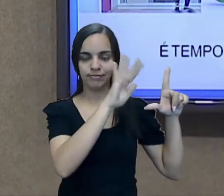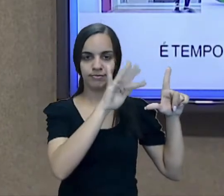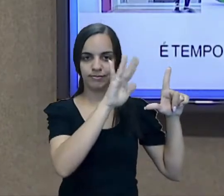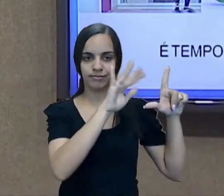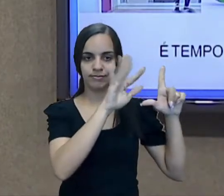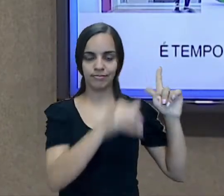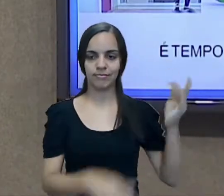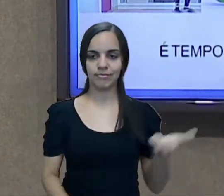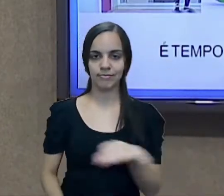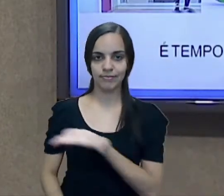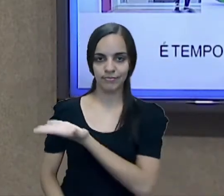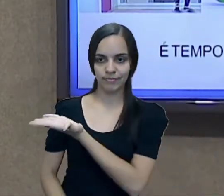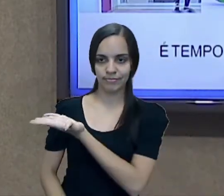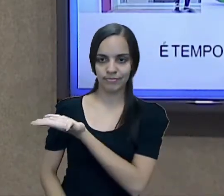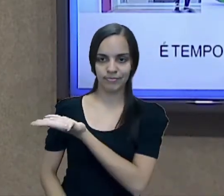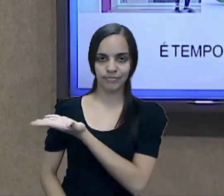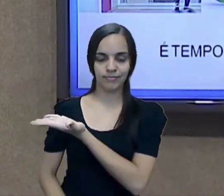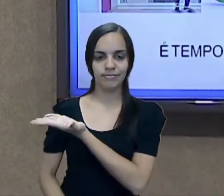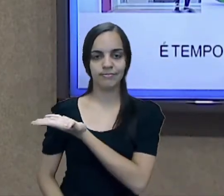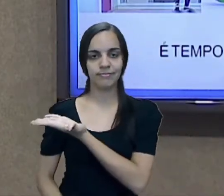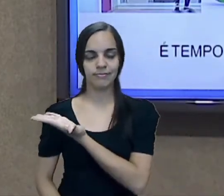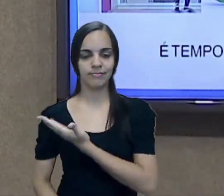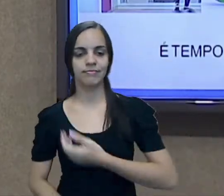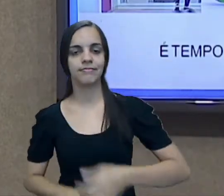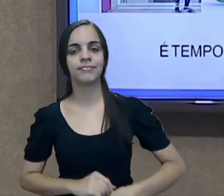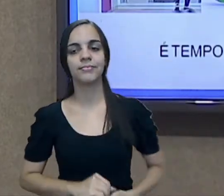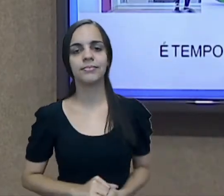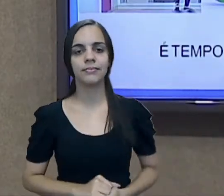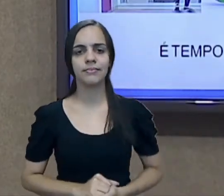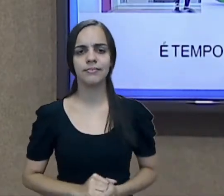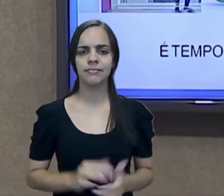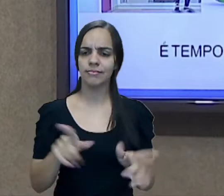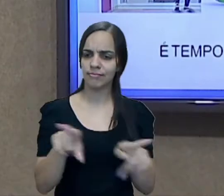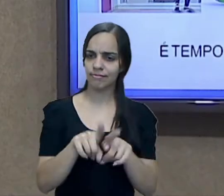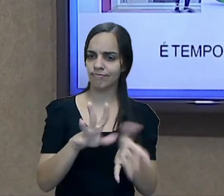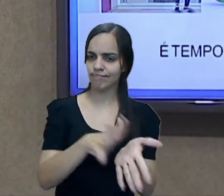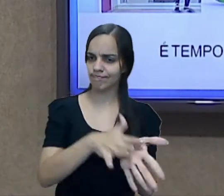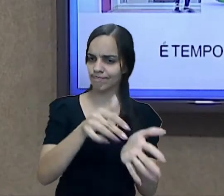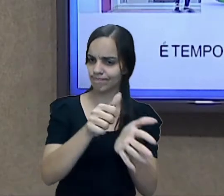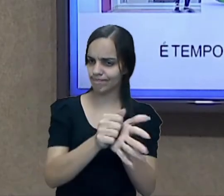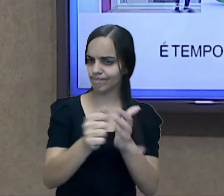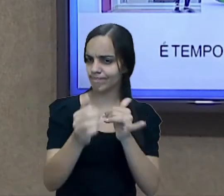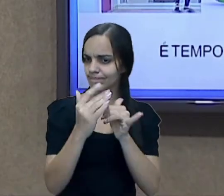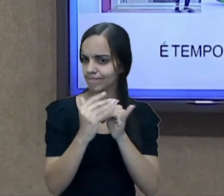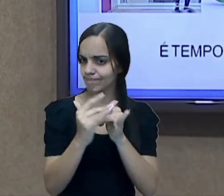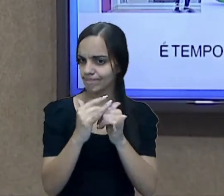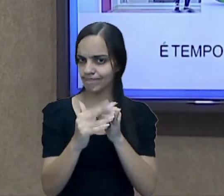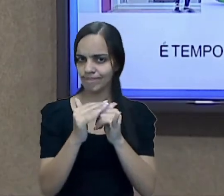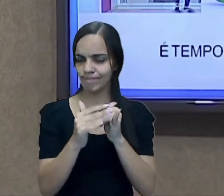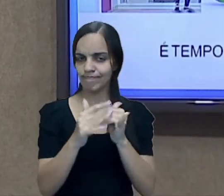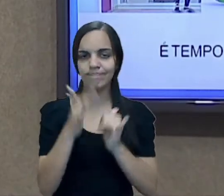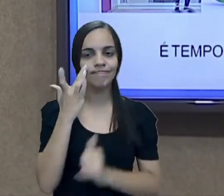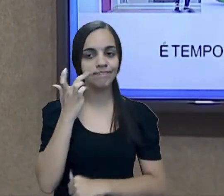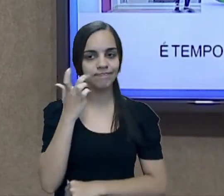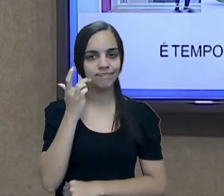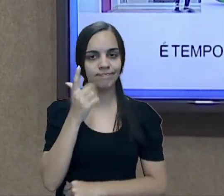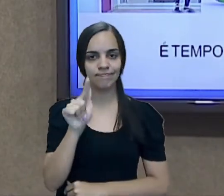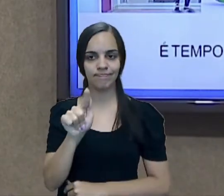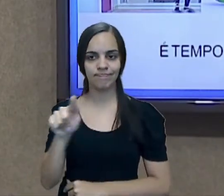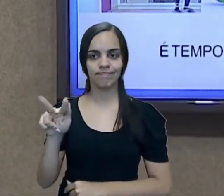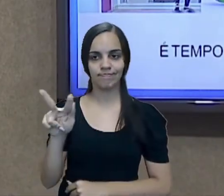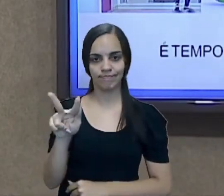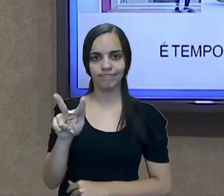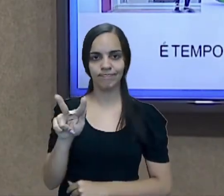para a imagem do QR Code que aparece aqui no canto da tela. Também nós temos o nosso canal no YouTube, SMED